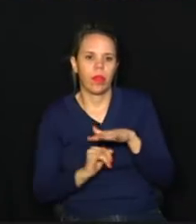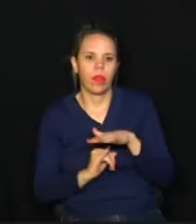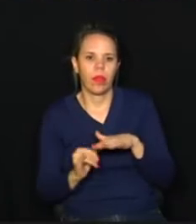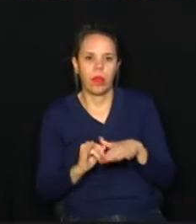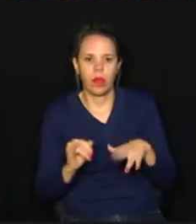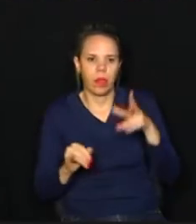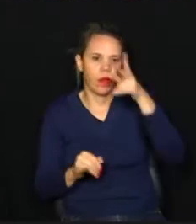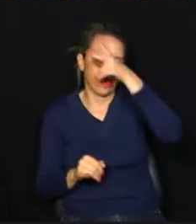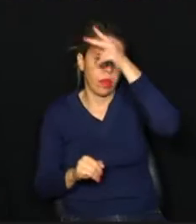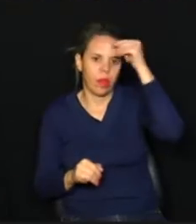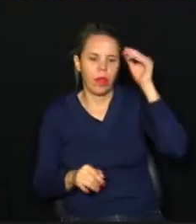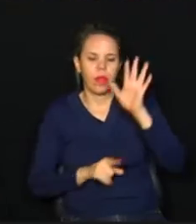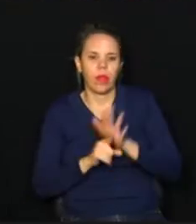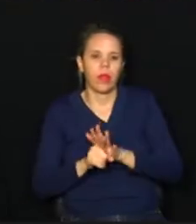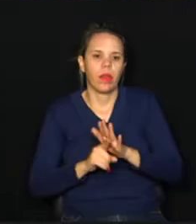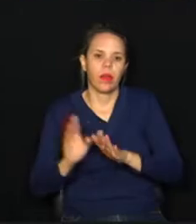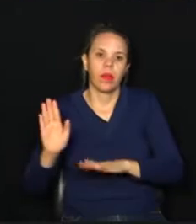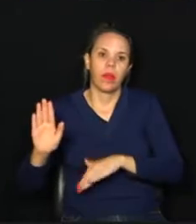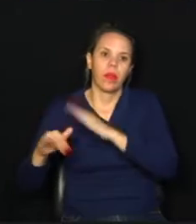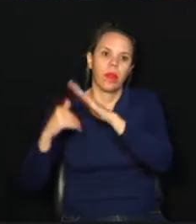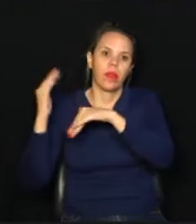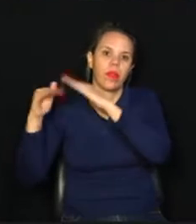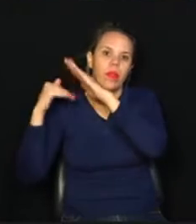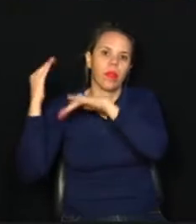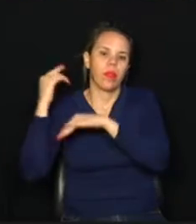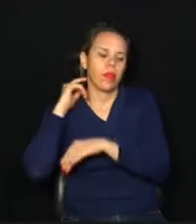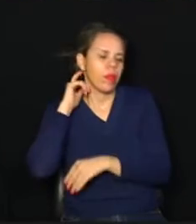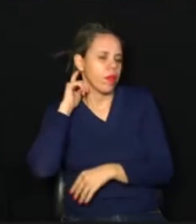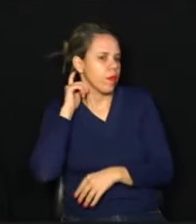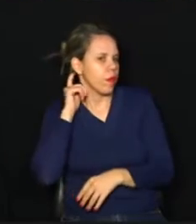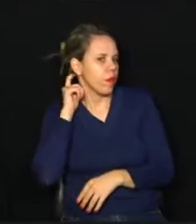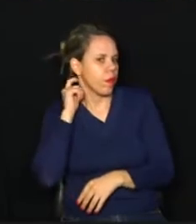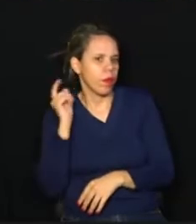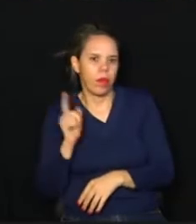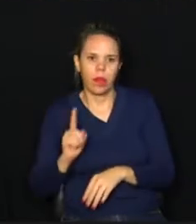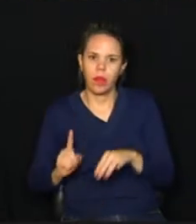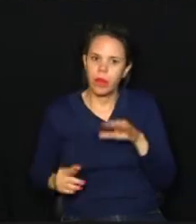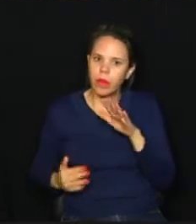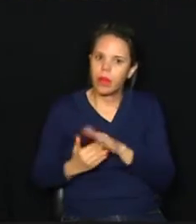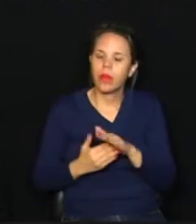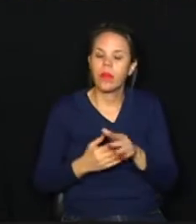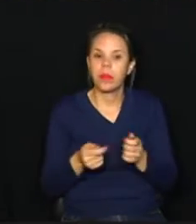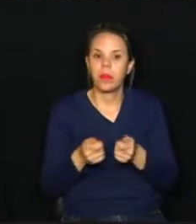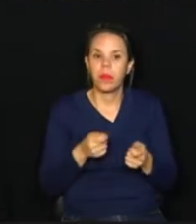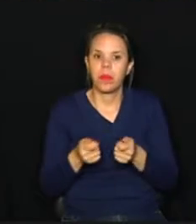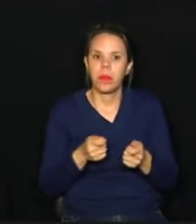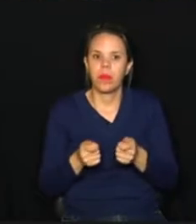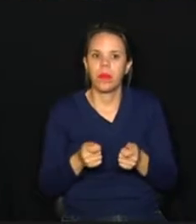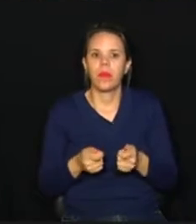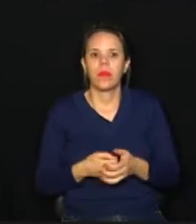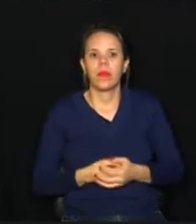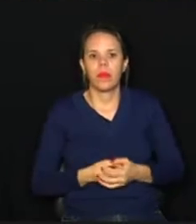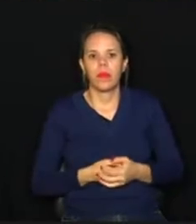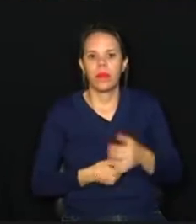públicos de pesquisa vai além. Não se limita à contenção de uma pandemia.